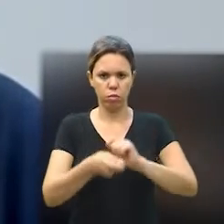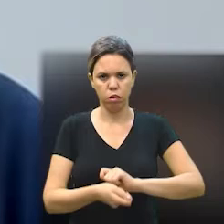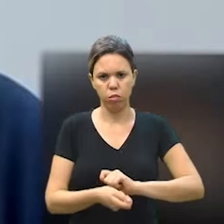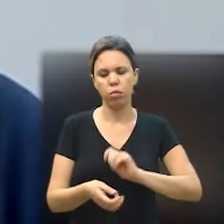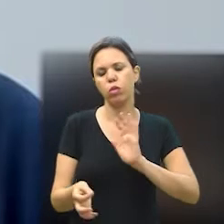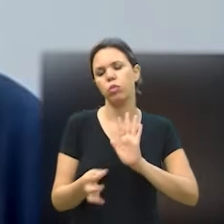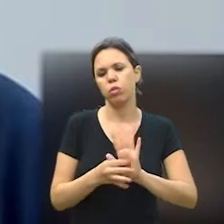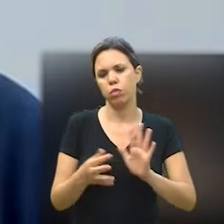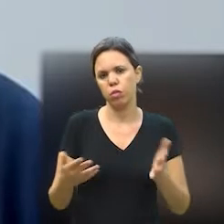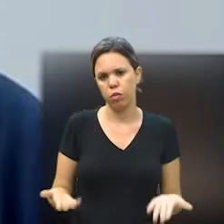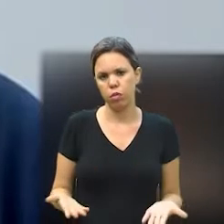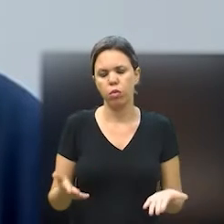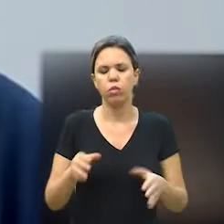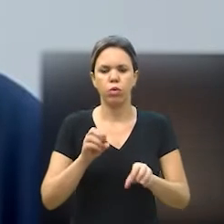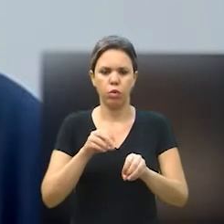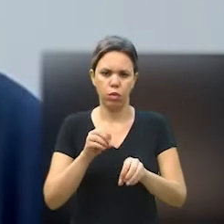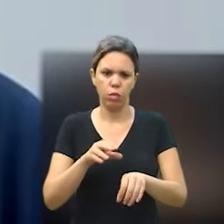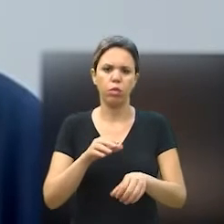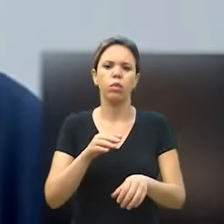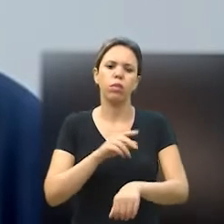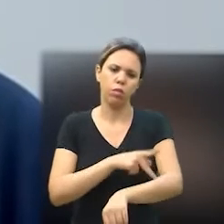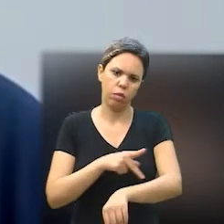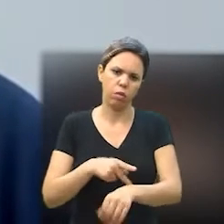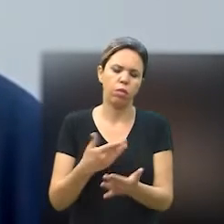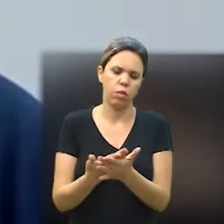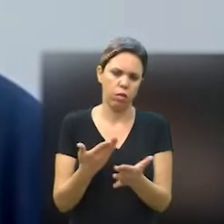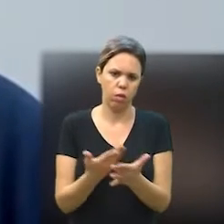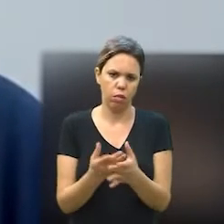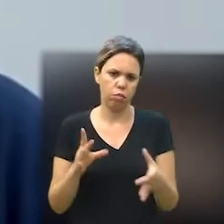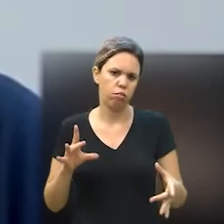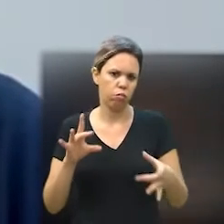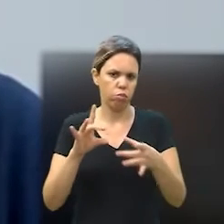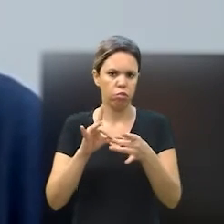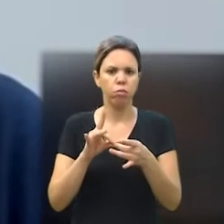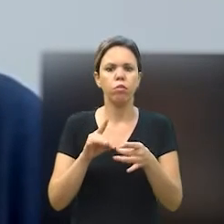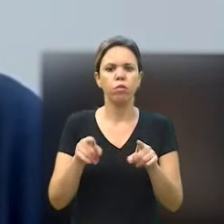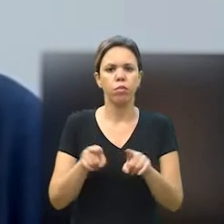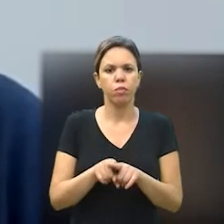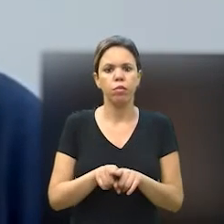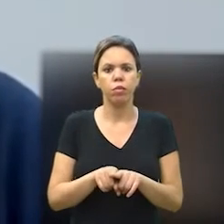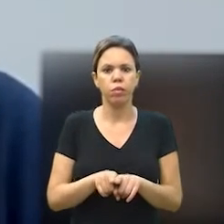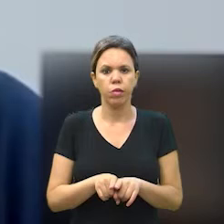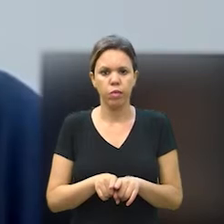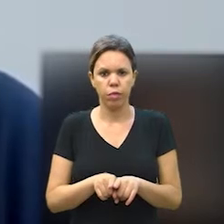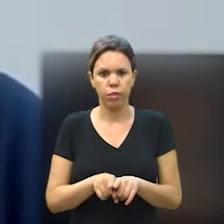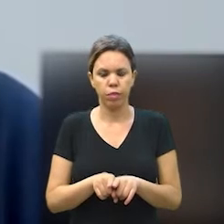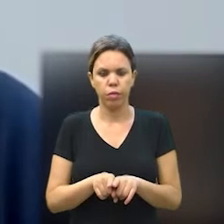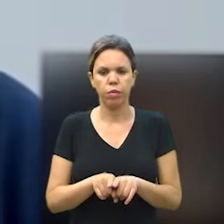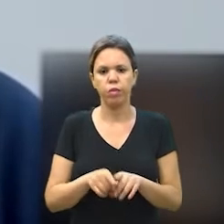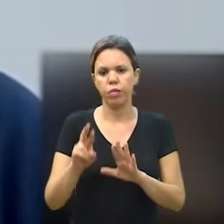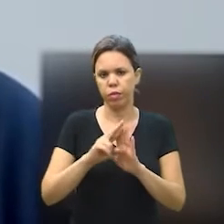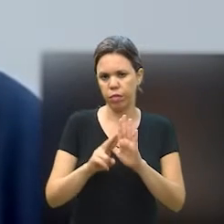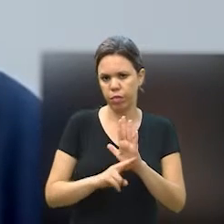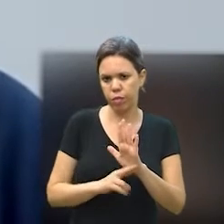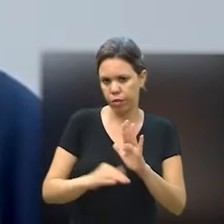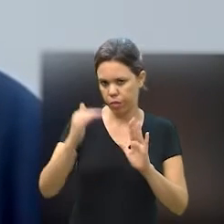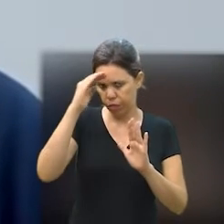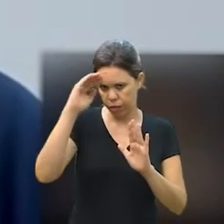do ponto de vista pedagógico e com sintonia aos